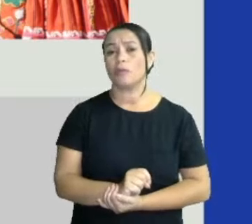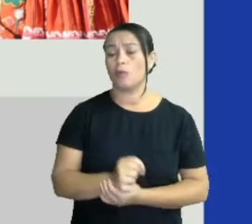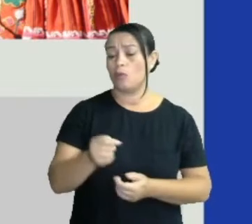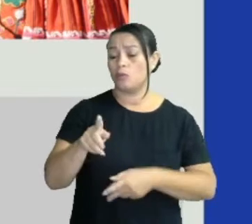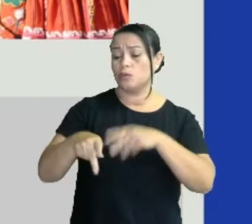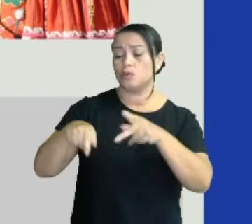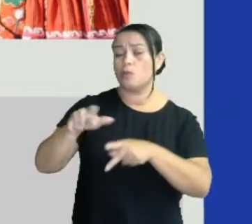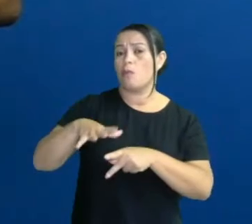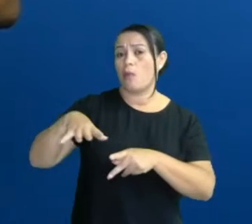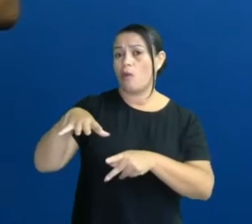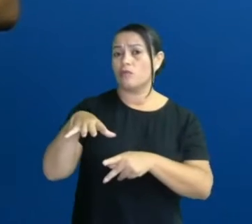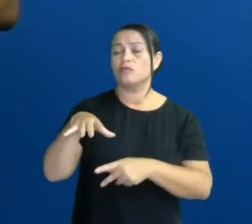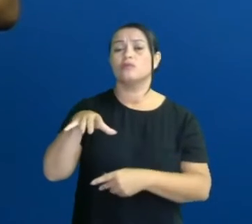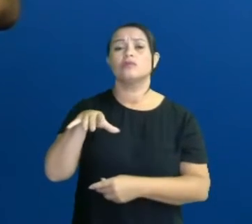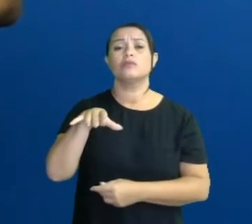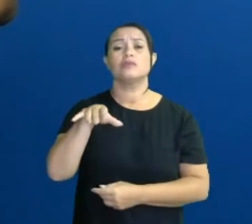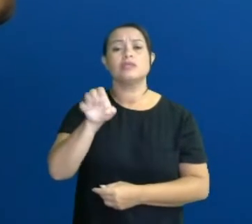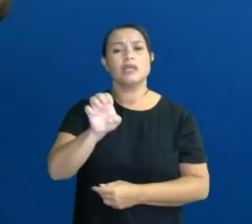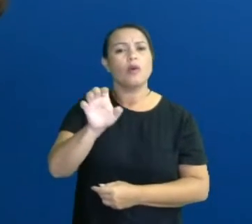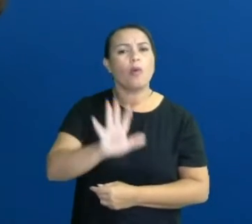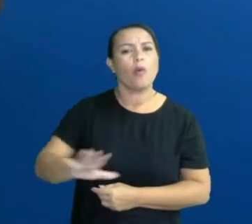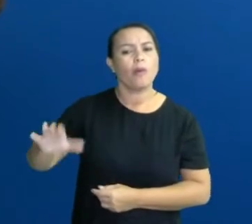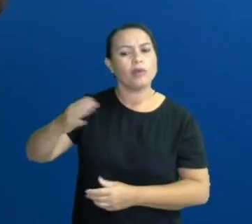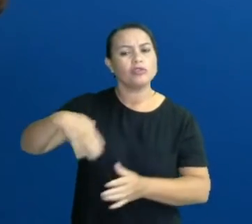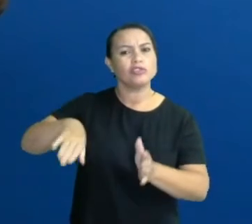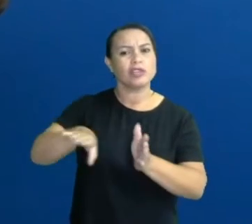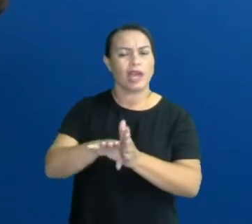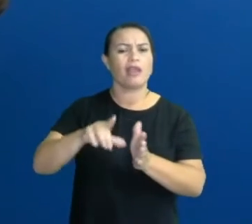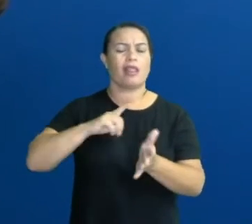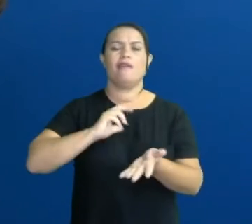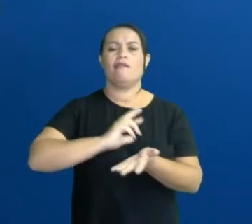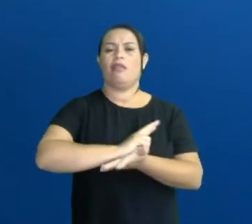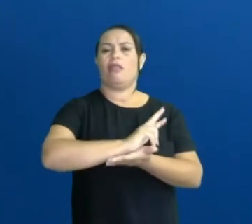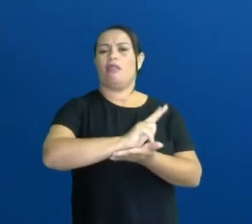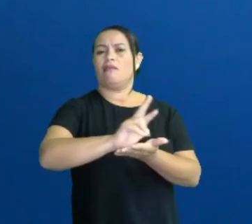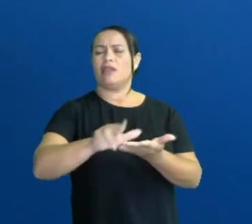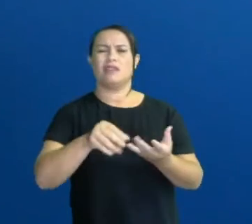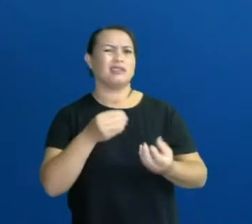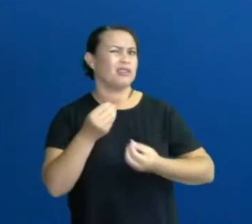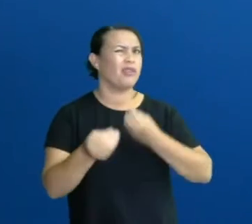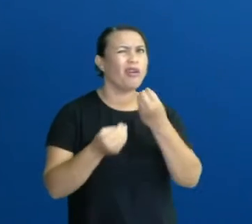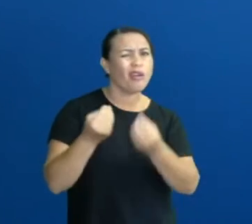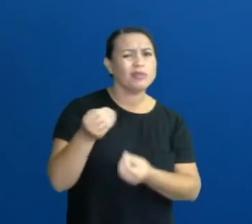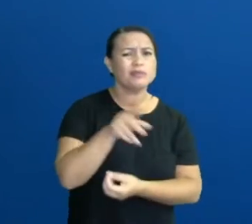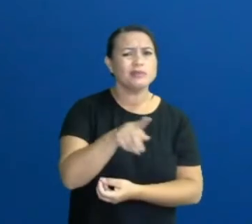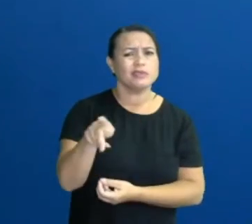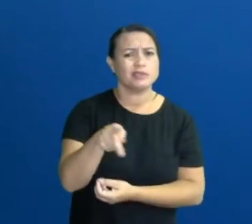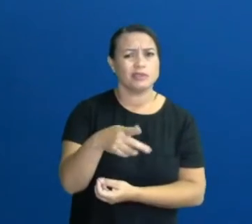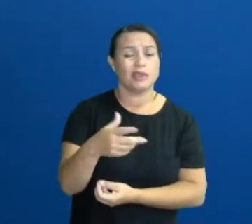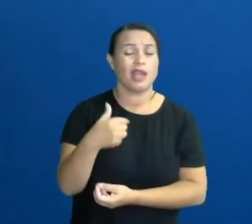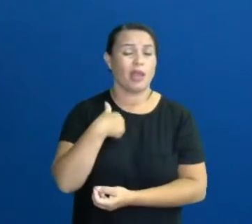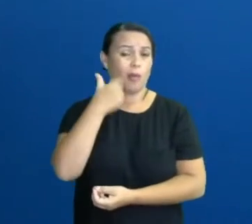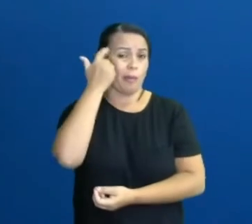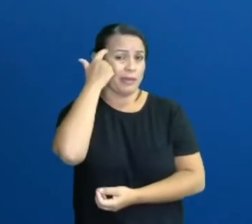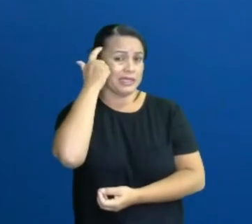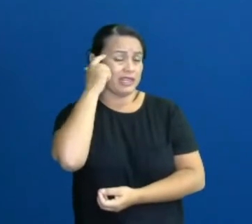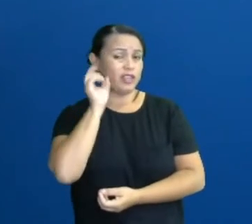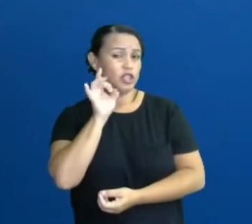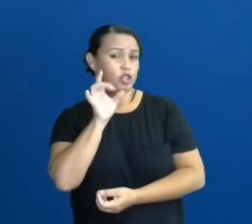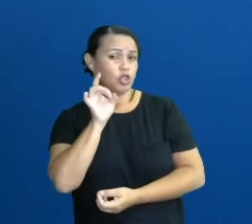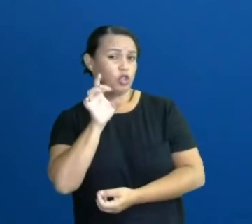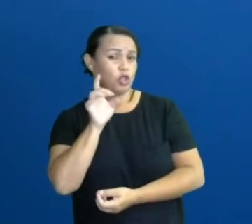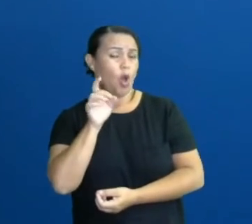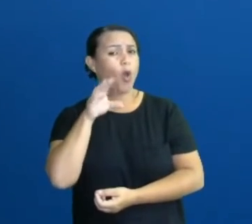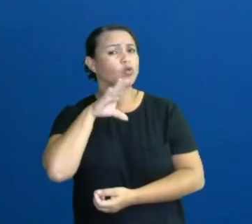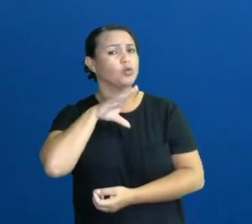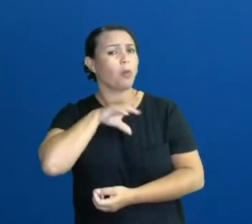os povos europeus que aqui chegaram foram variados. Como assim, professora? Eu pensava que só os